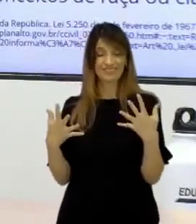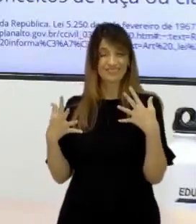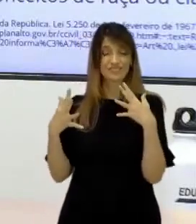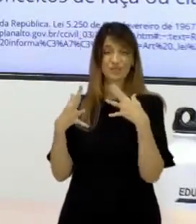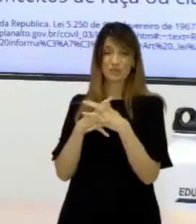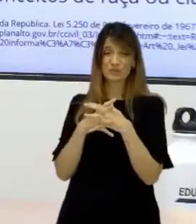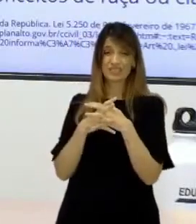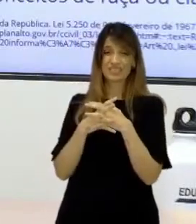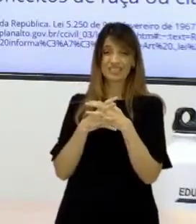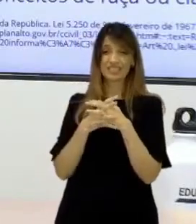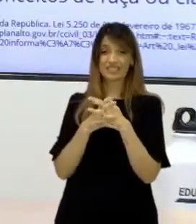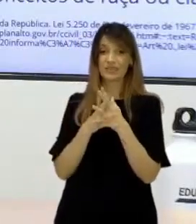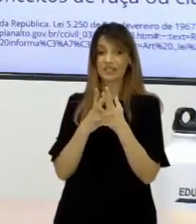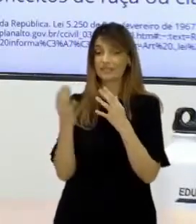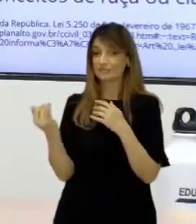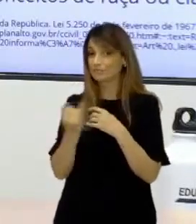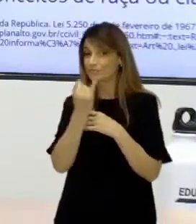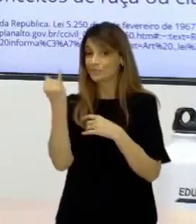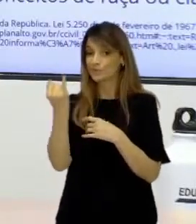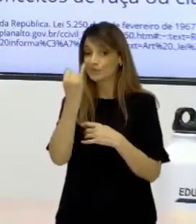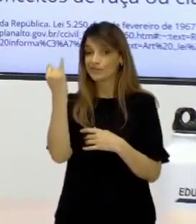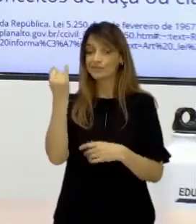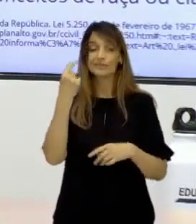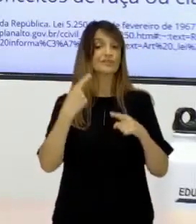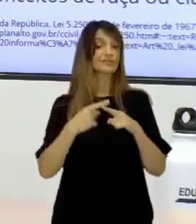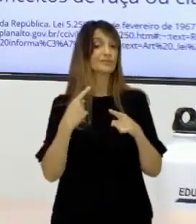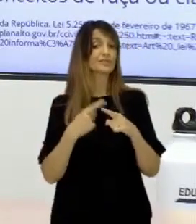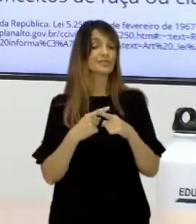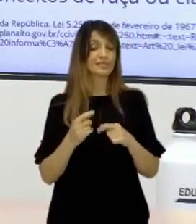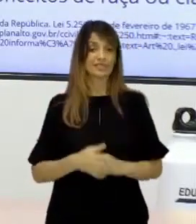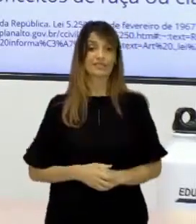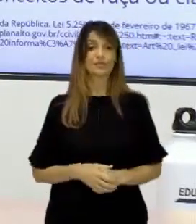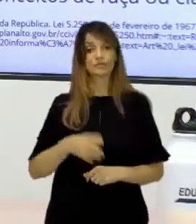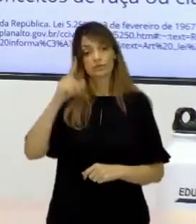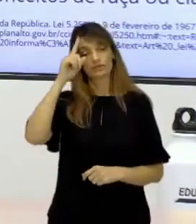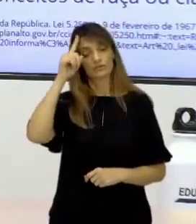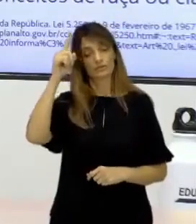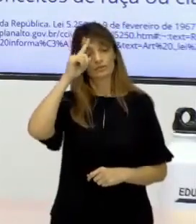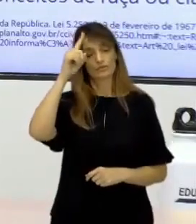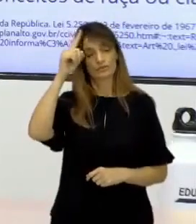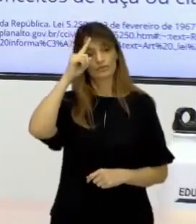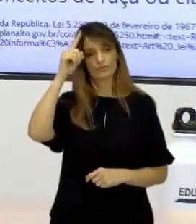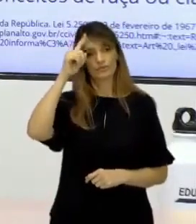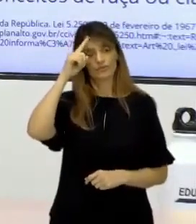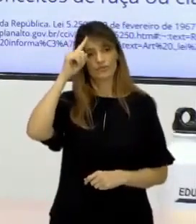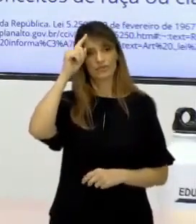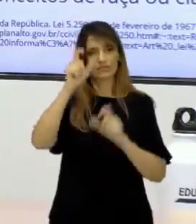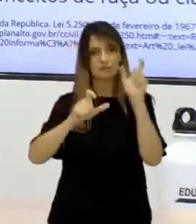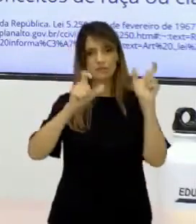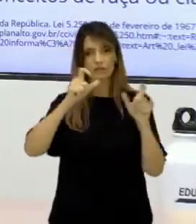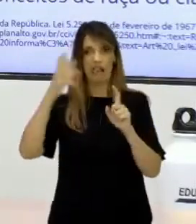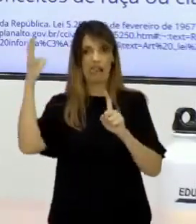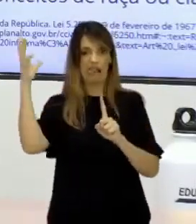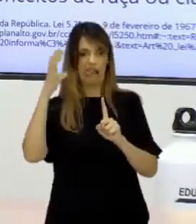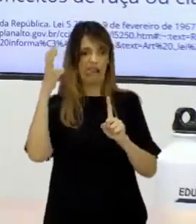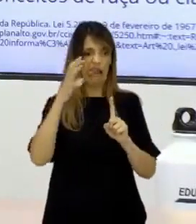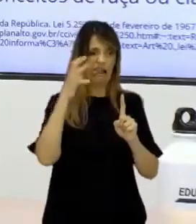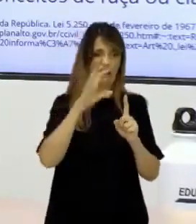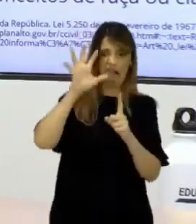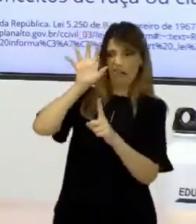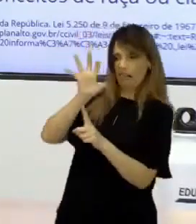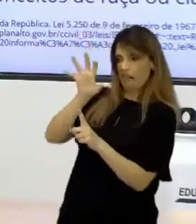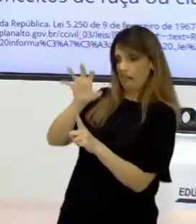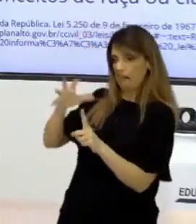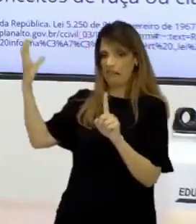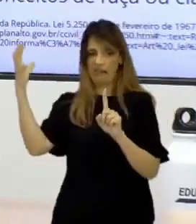um detalhe muito importante, porque nós vemos diariamente pessoas atacando outras pessoas pelos